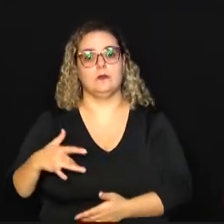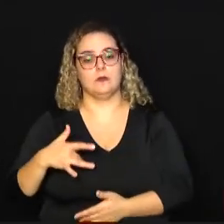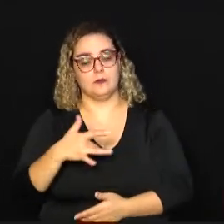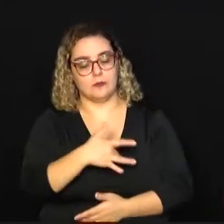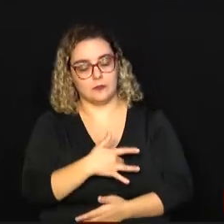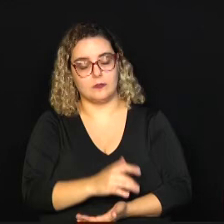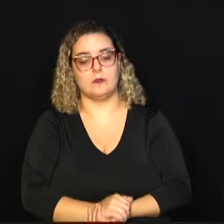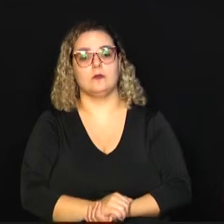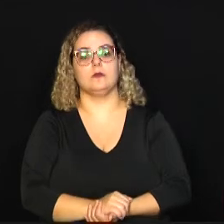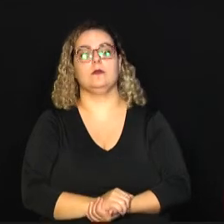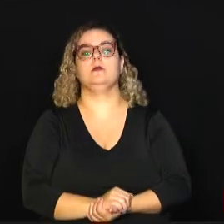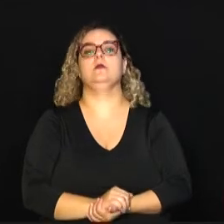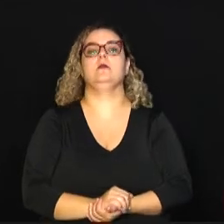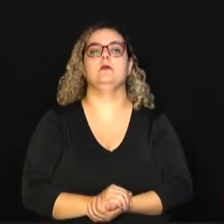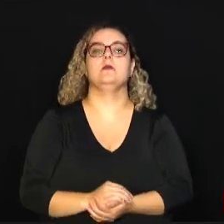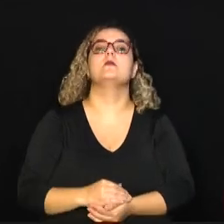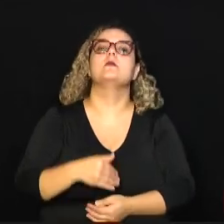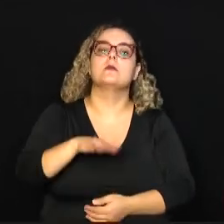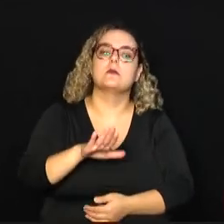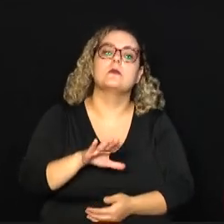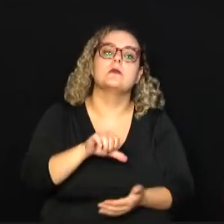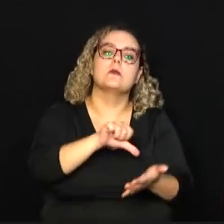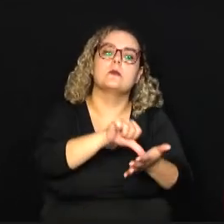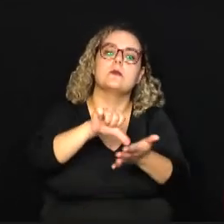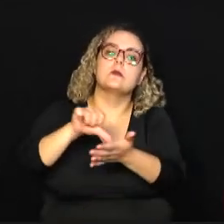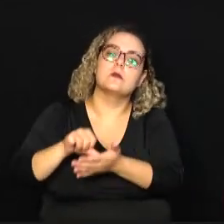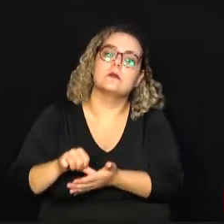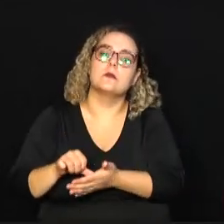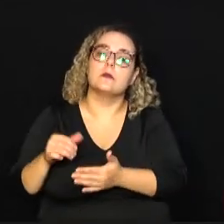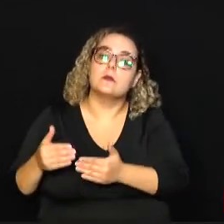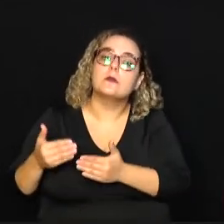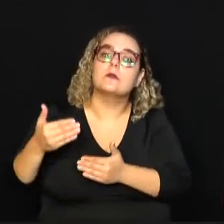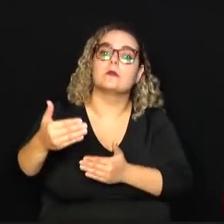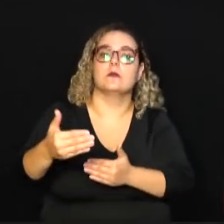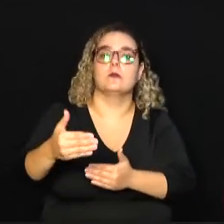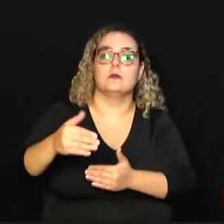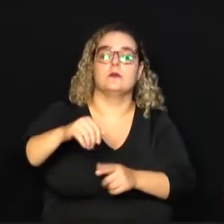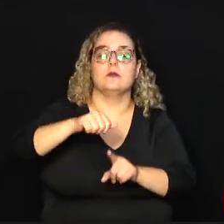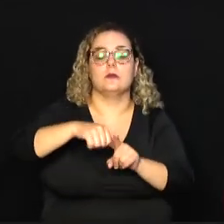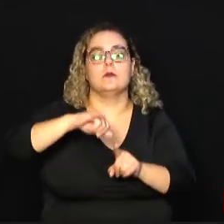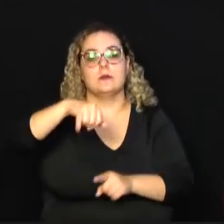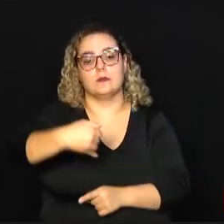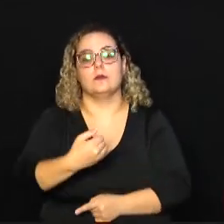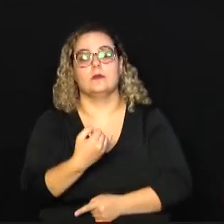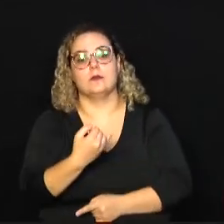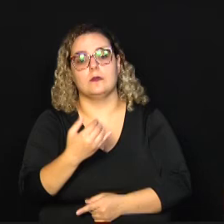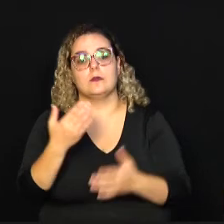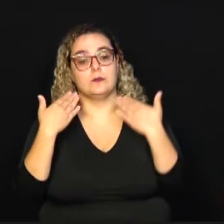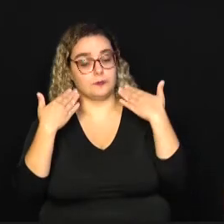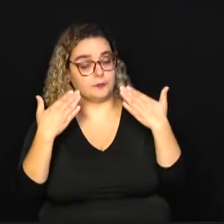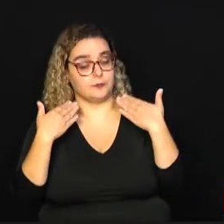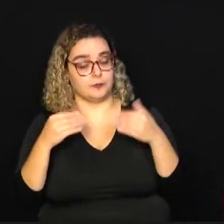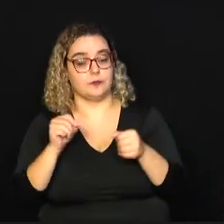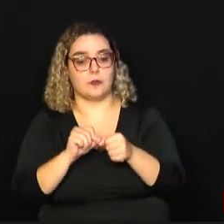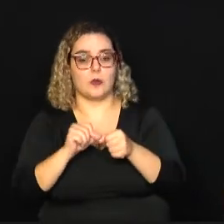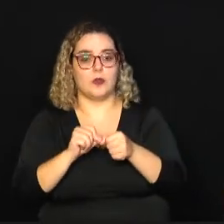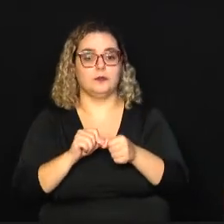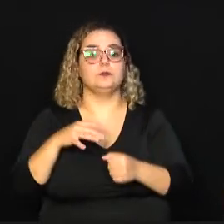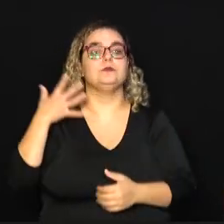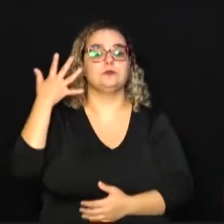Campinas ela já vinha atuando, mas a partir deste ano, agora em janeiro, o Movimento Popular de Saúde fez um grande